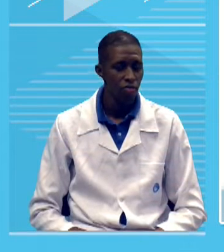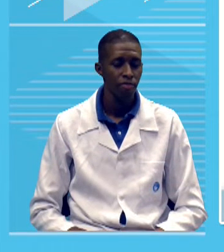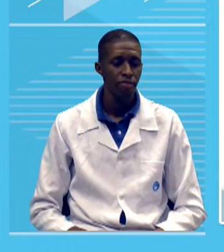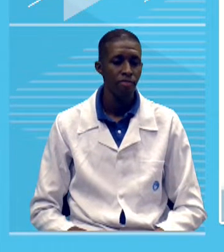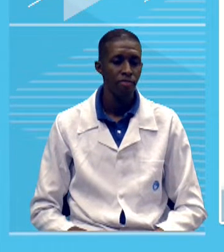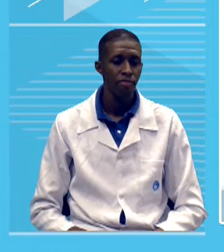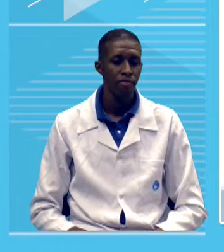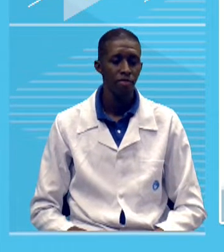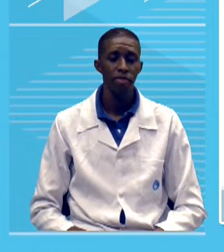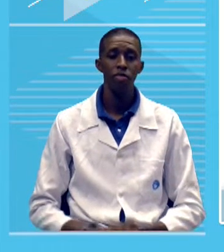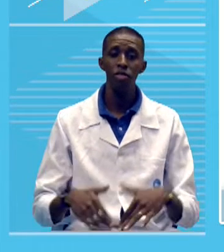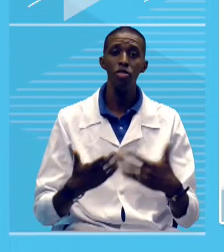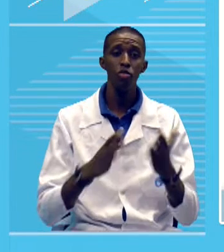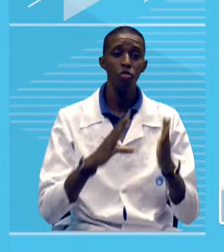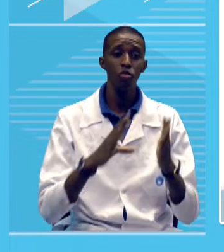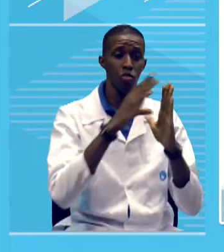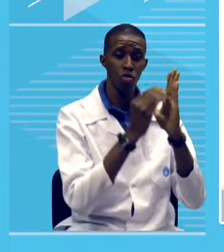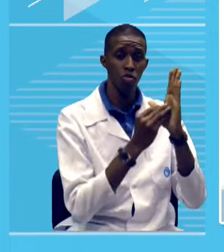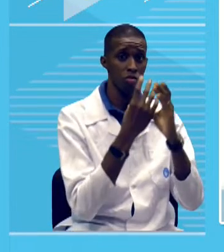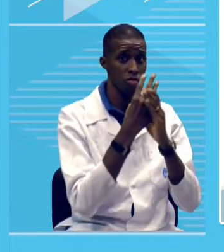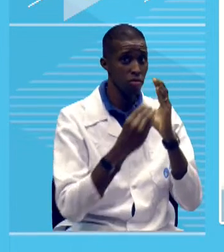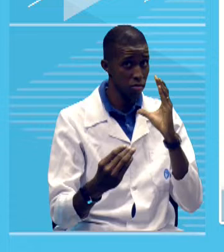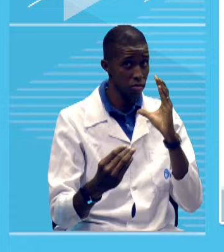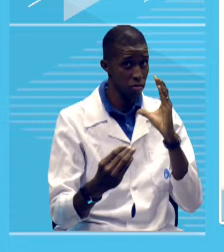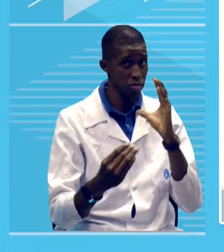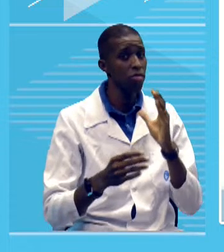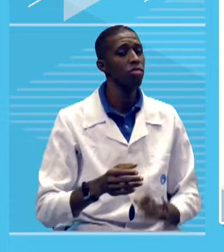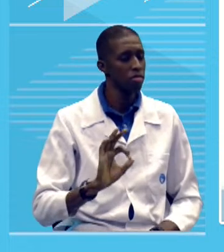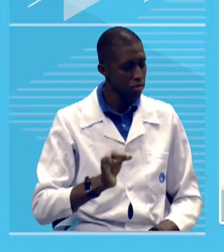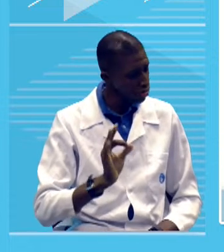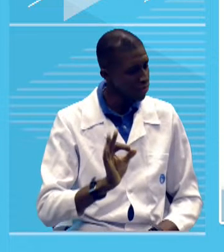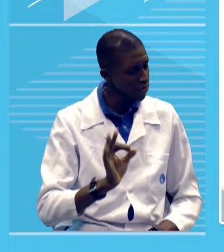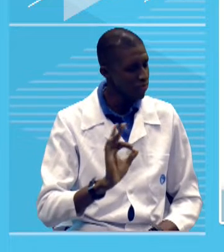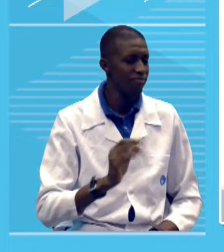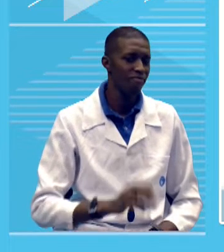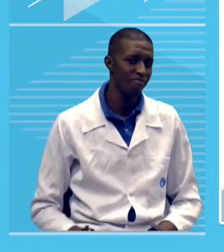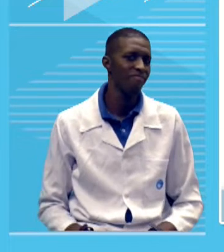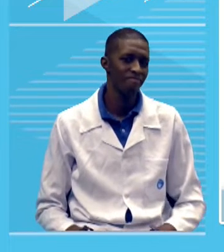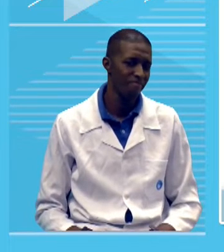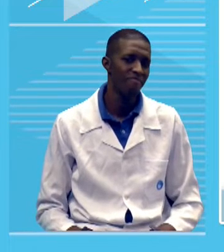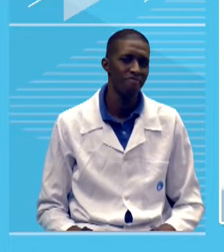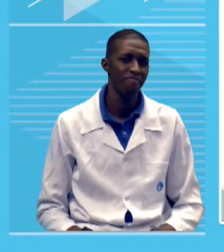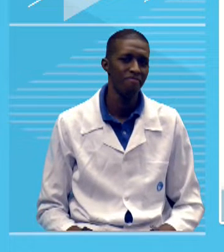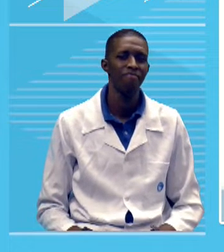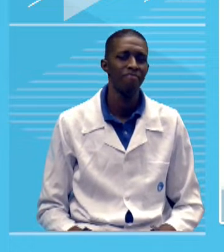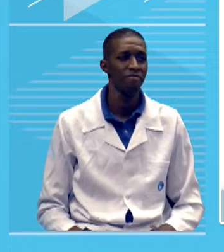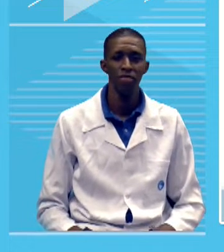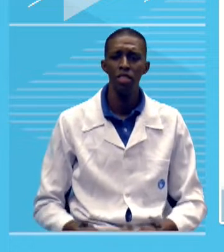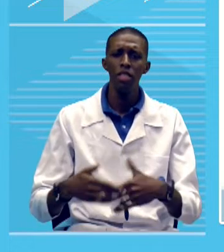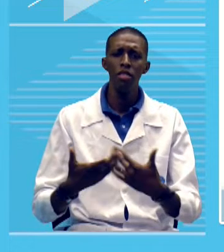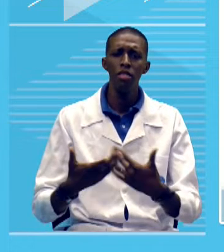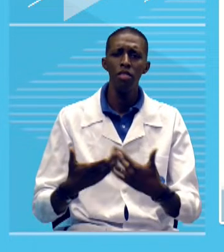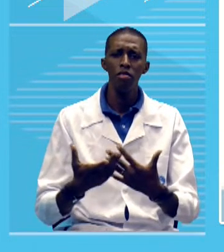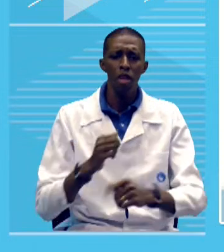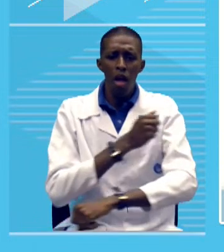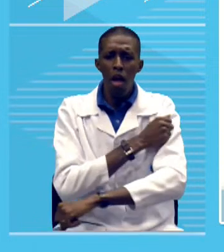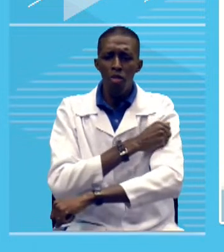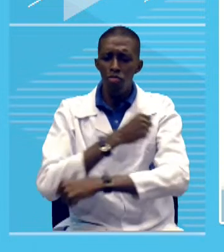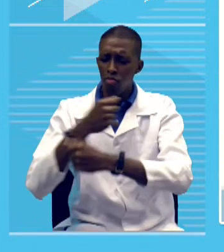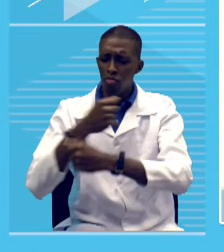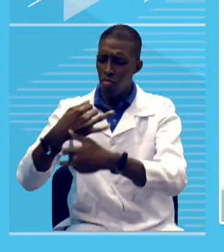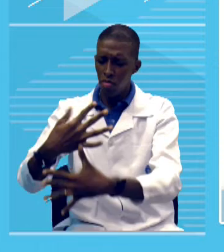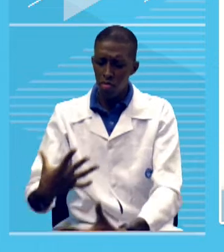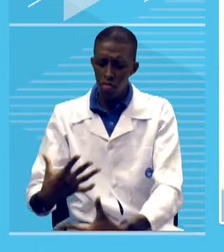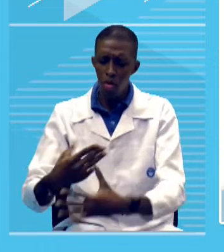é muito bem Olha aí mais um polo conectado com a gente óleo de Conceição do Canindé